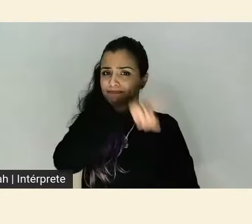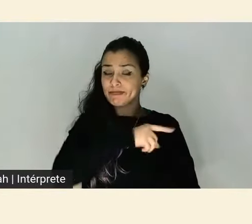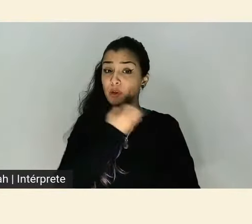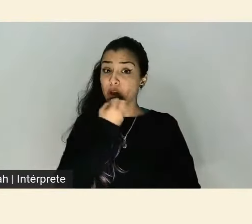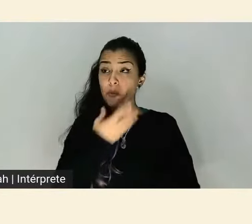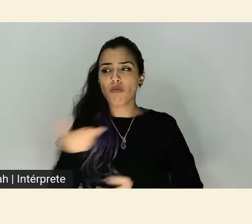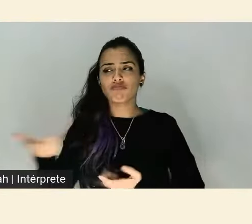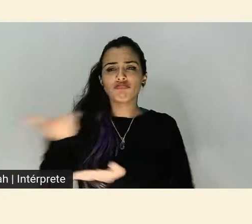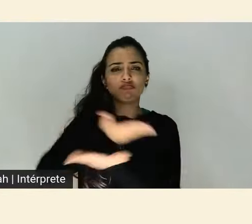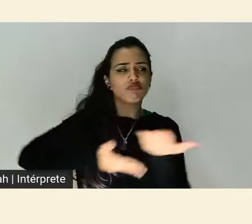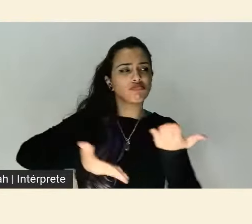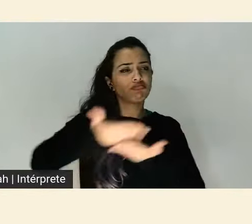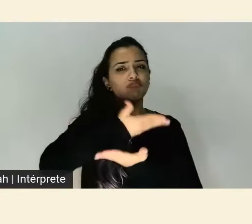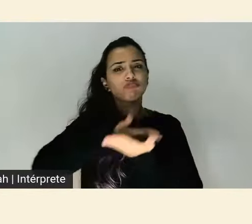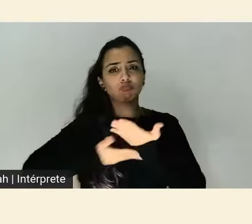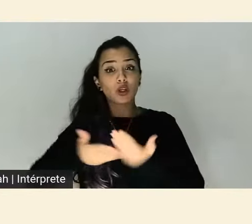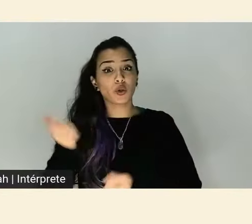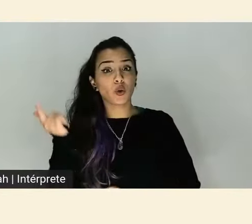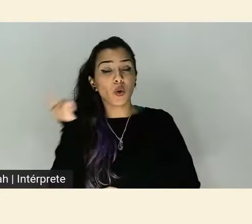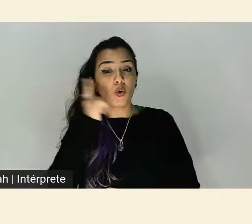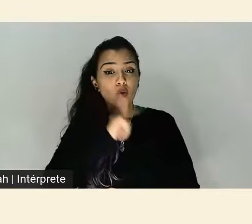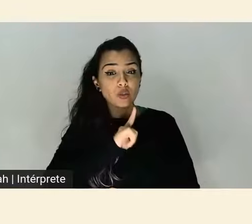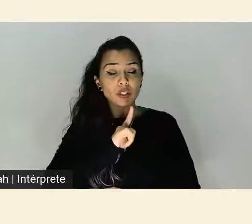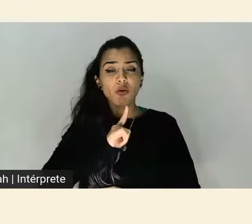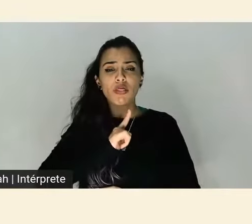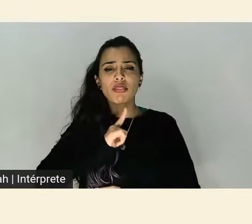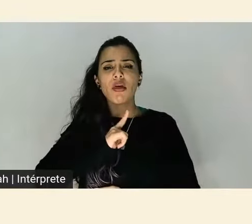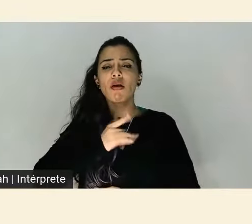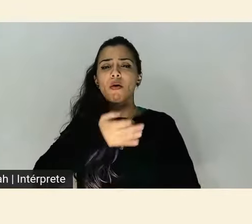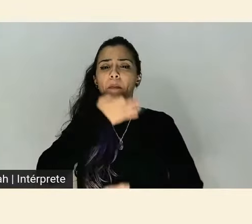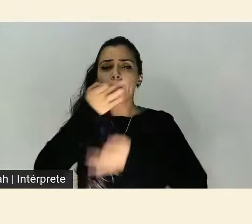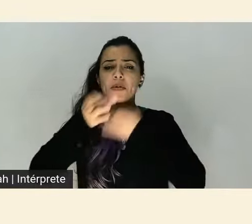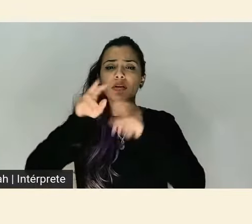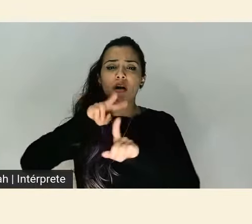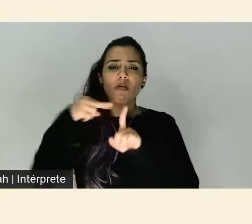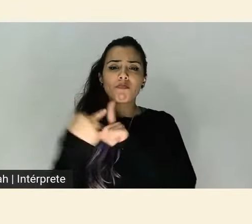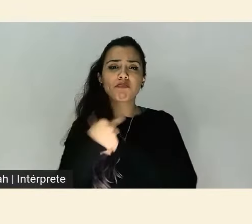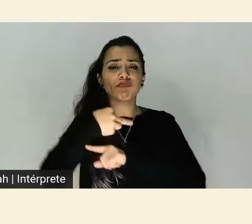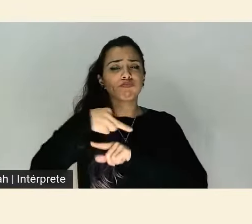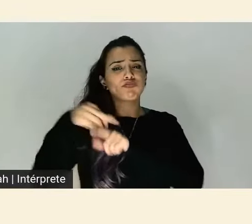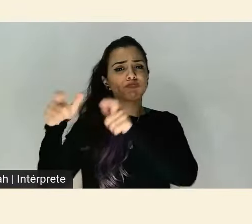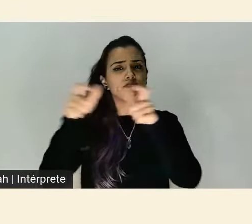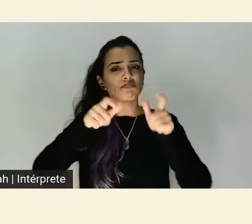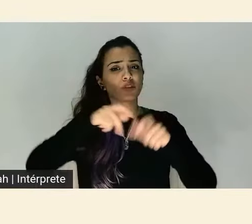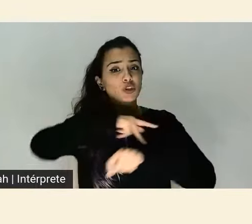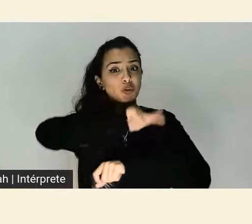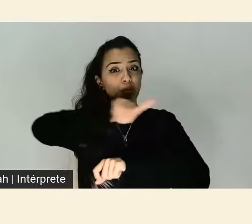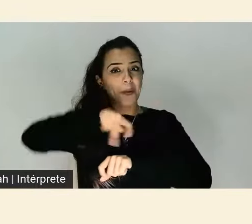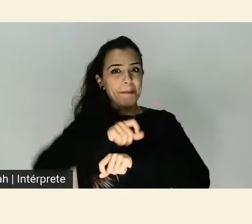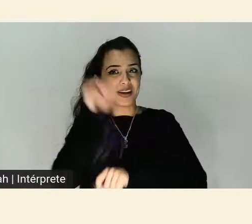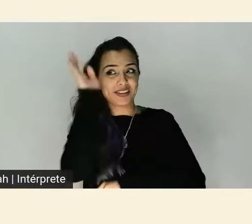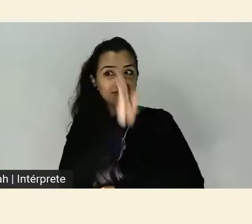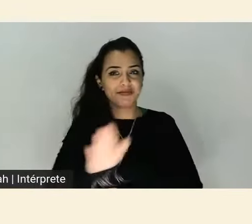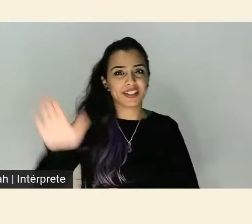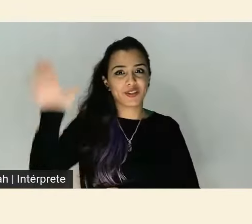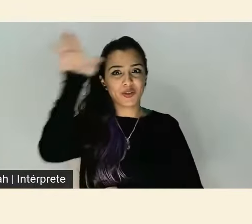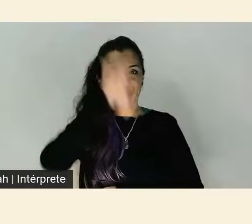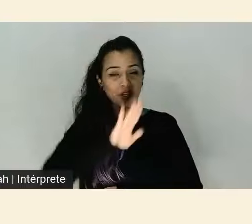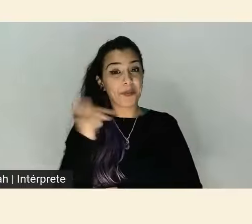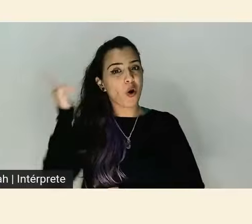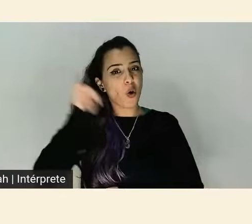que buscaram, na verdade, vozes de diferentes partes do país para constituir todos esses